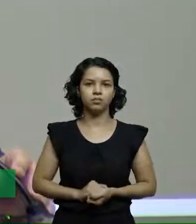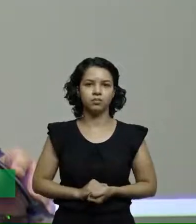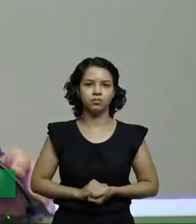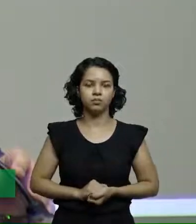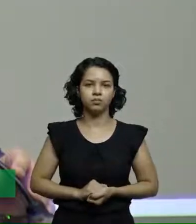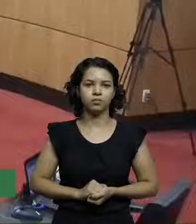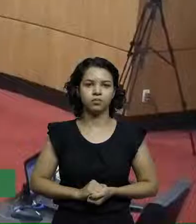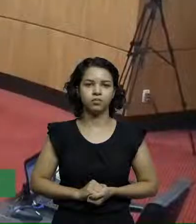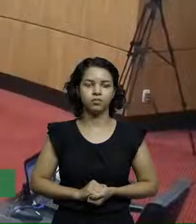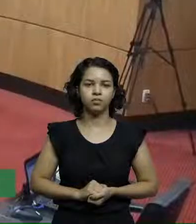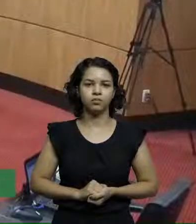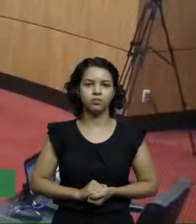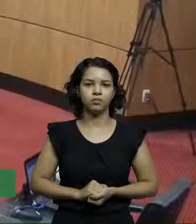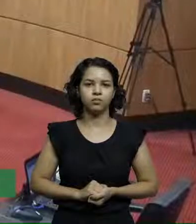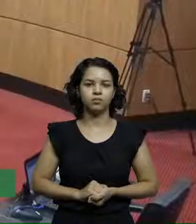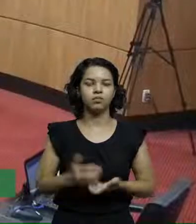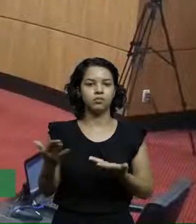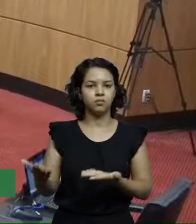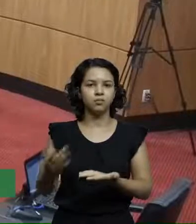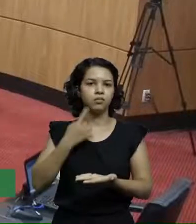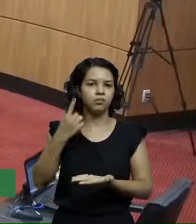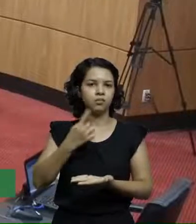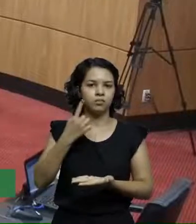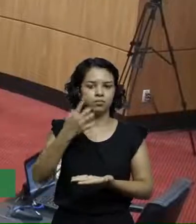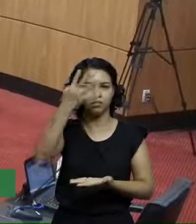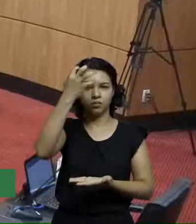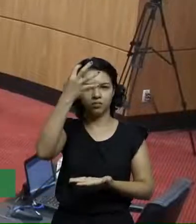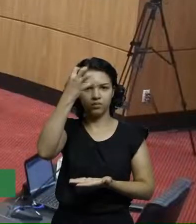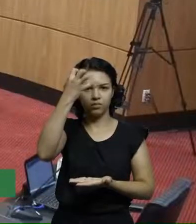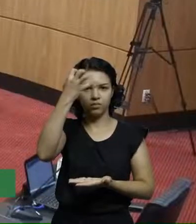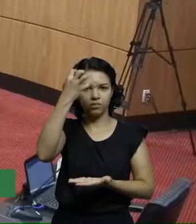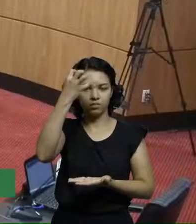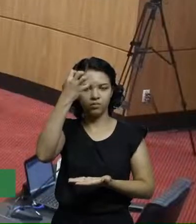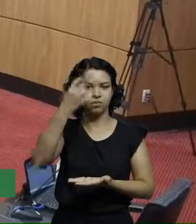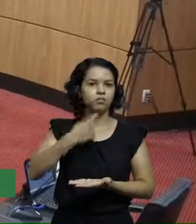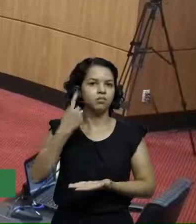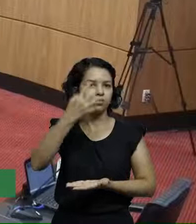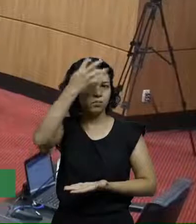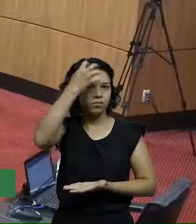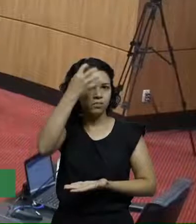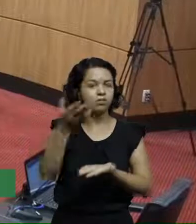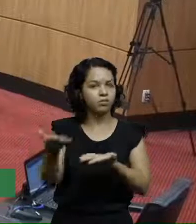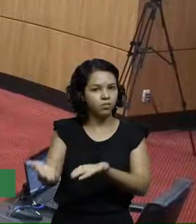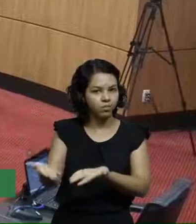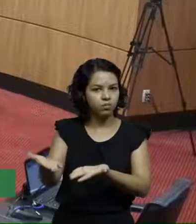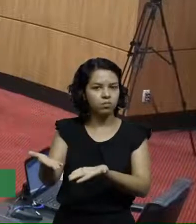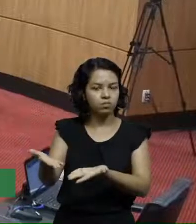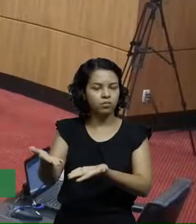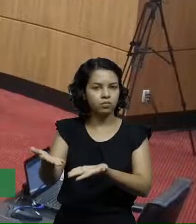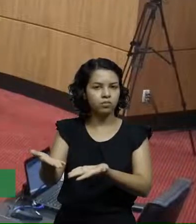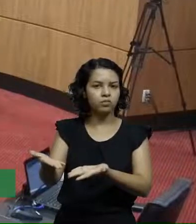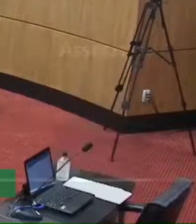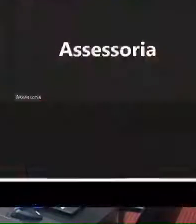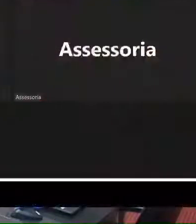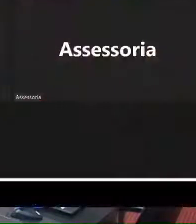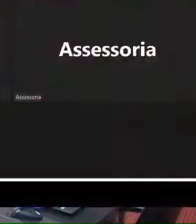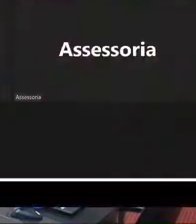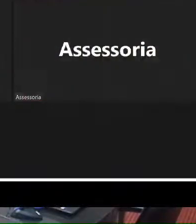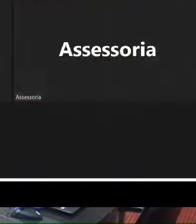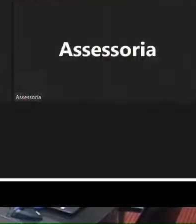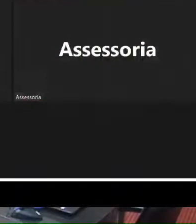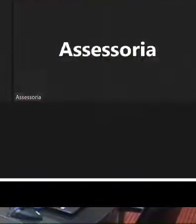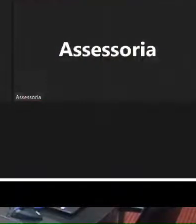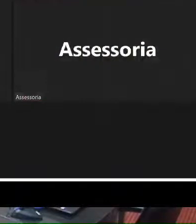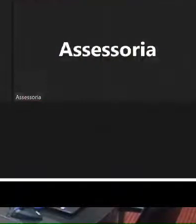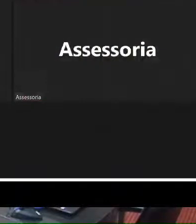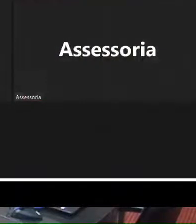Pela ordem, deputado Ismael. Opa, pela ordem, deputado Ismael, Vossa Excelência tem a palavra. Presidente, apenas